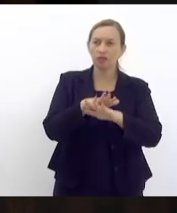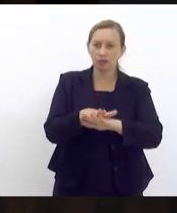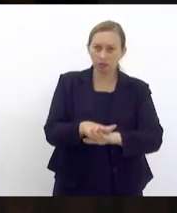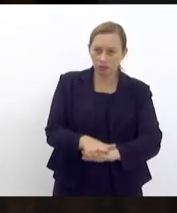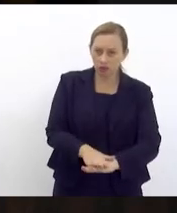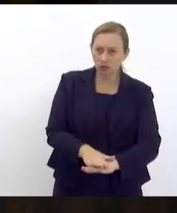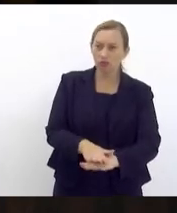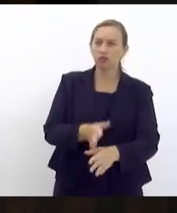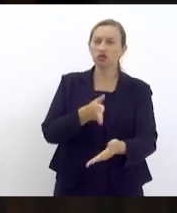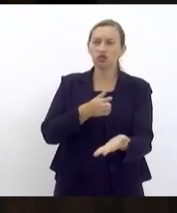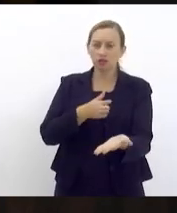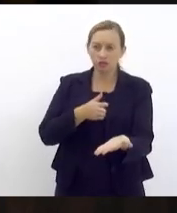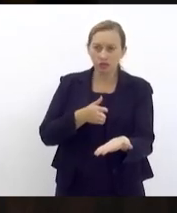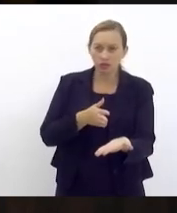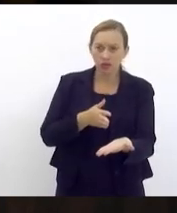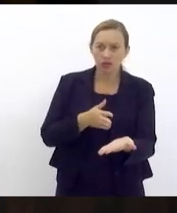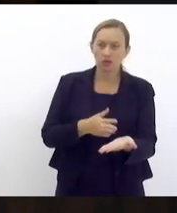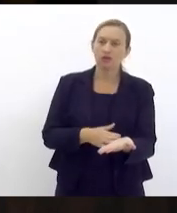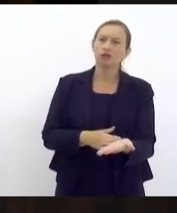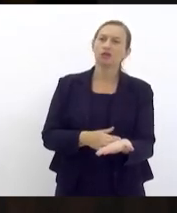irmã Neusa como estão